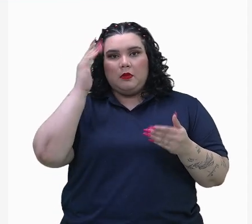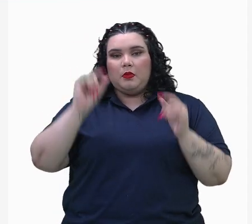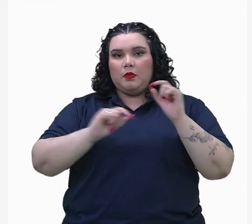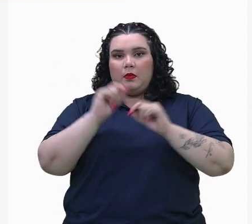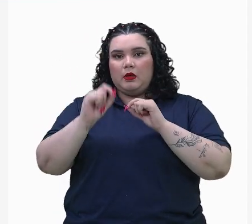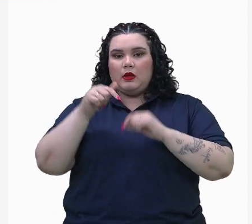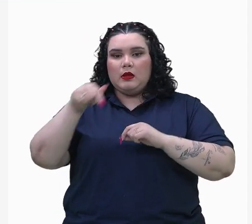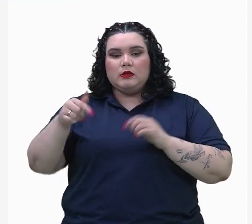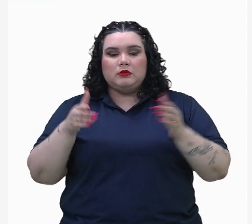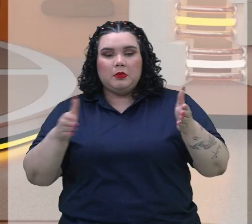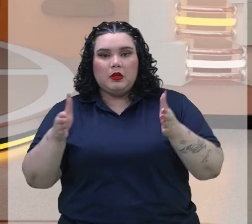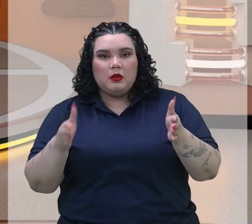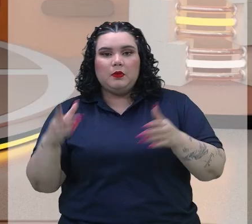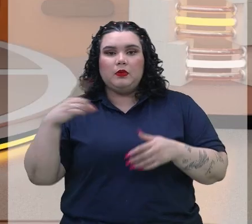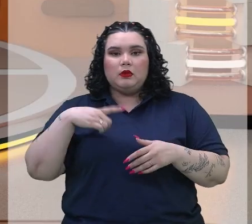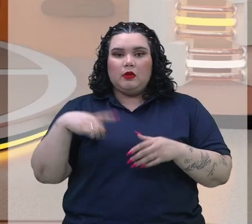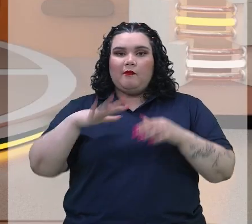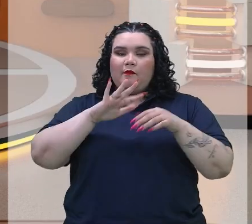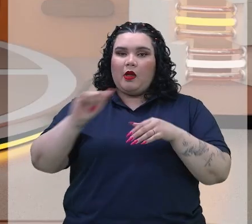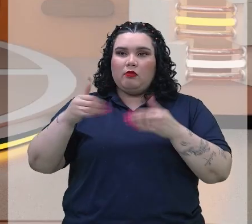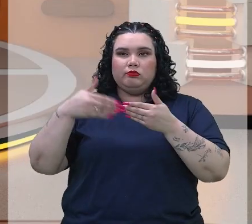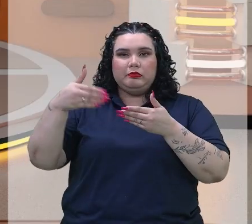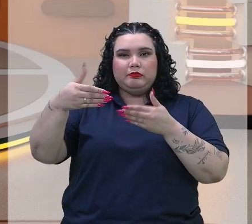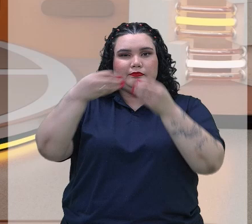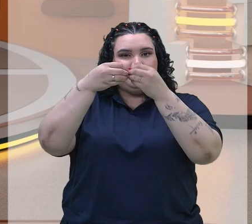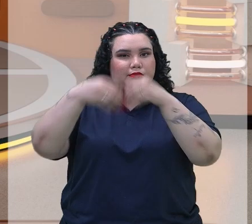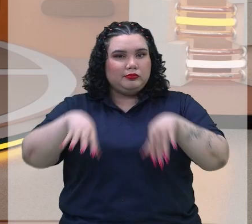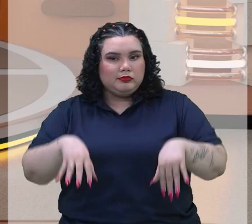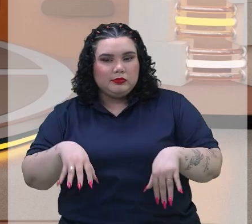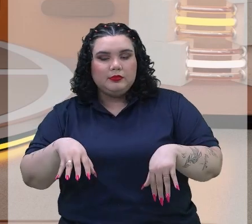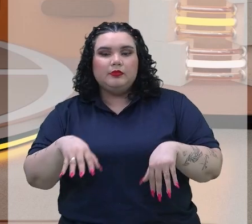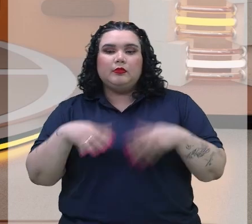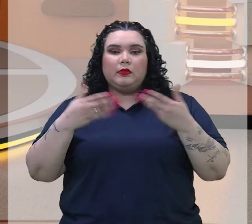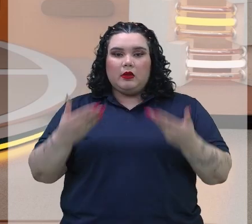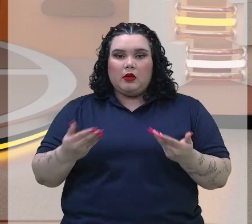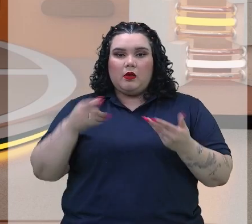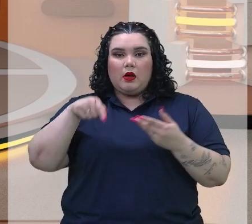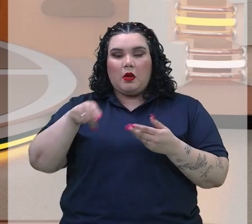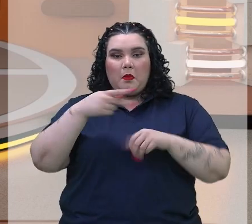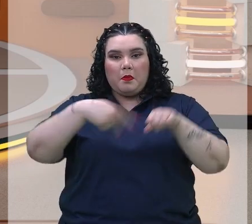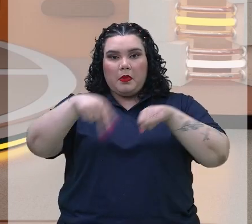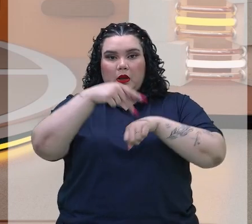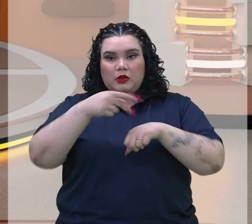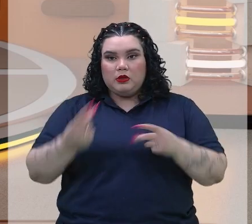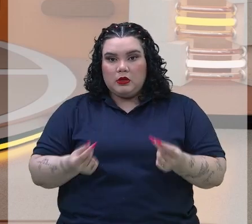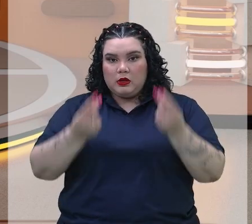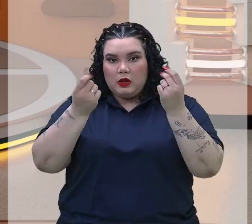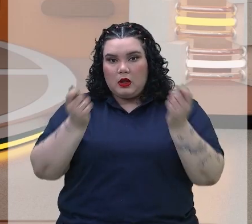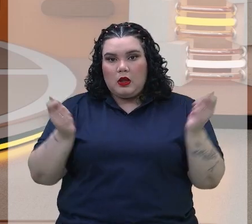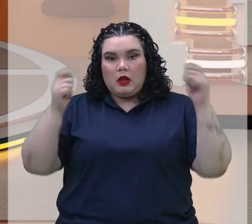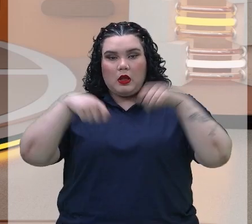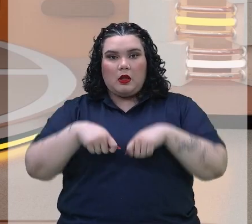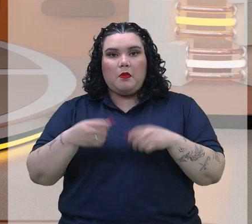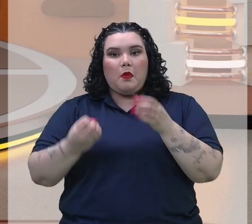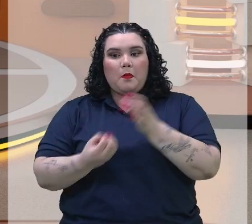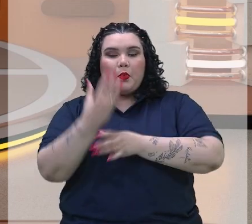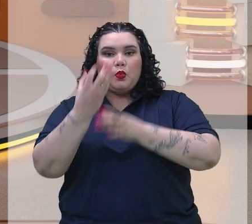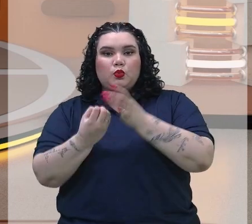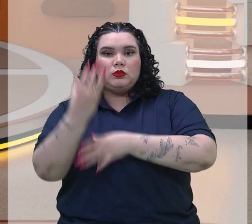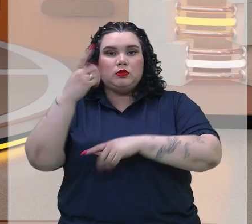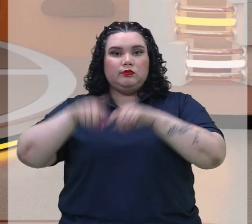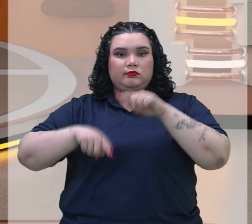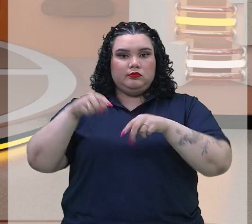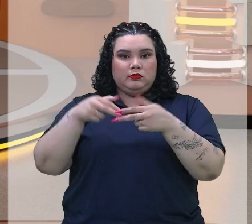do metalismo vai ser defasada e, de fato, o que mede a riqueza de um país é a sua capacidade produtiva,